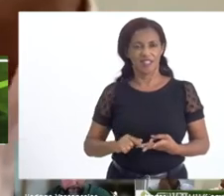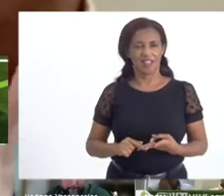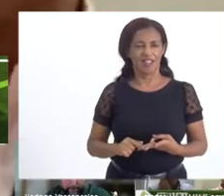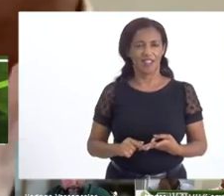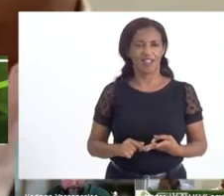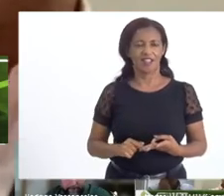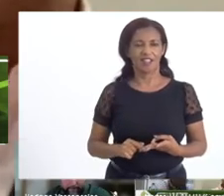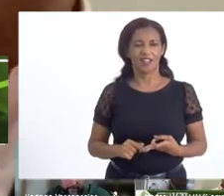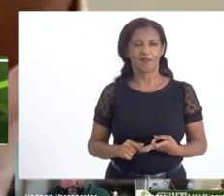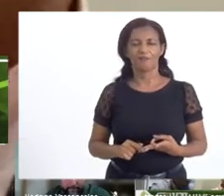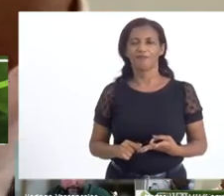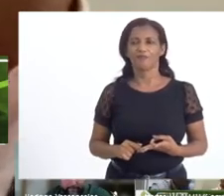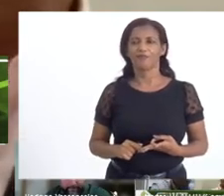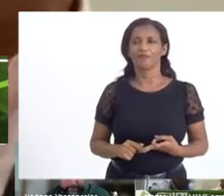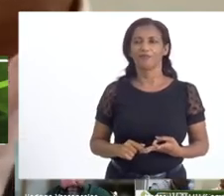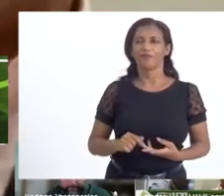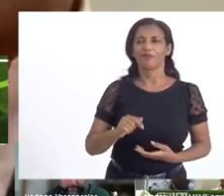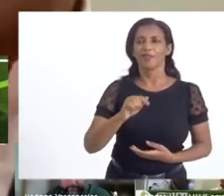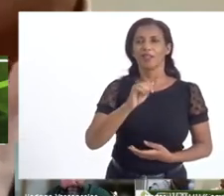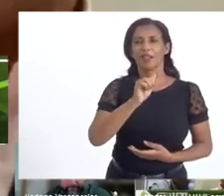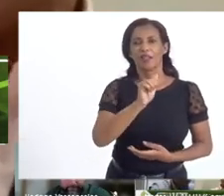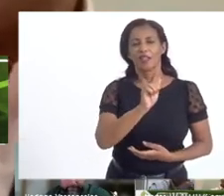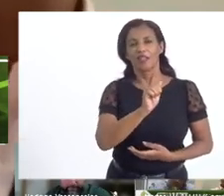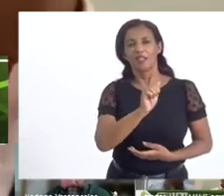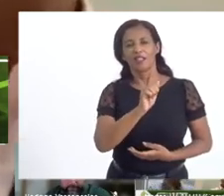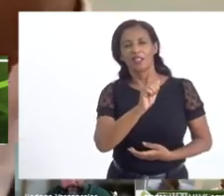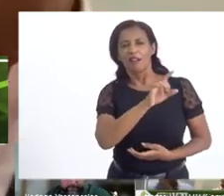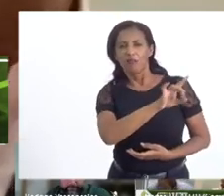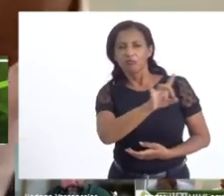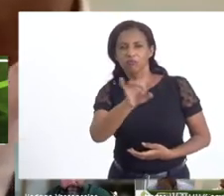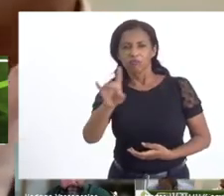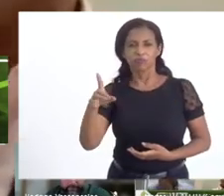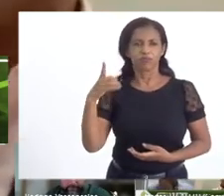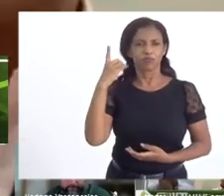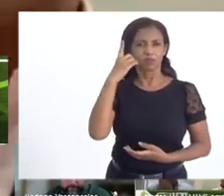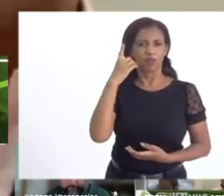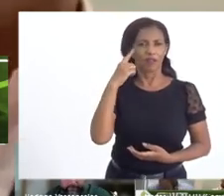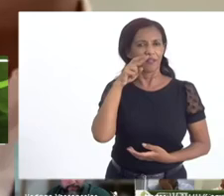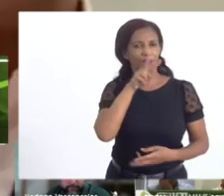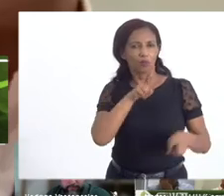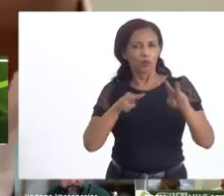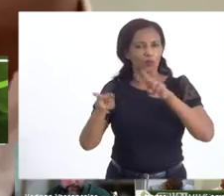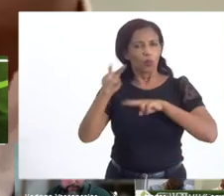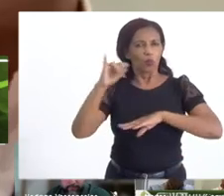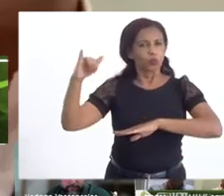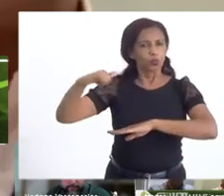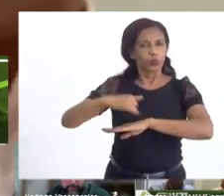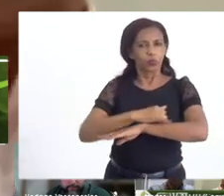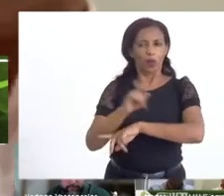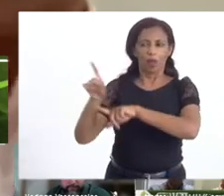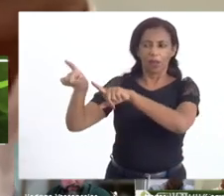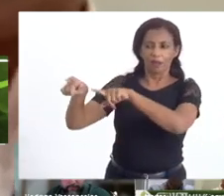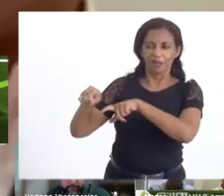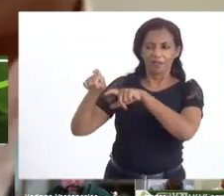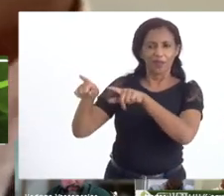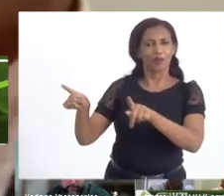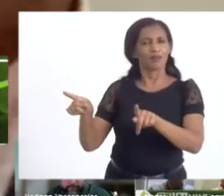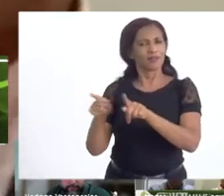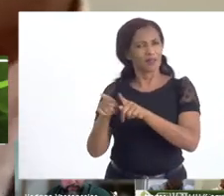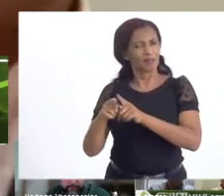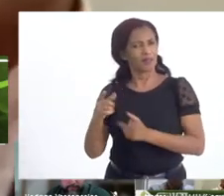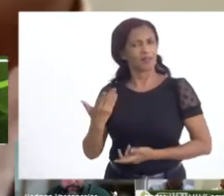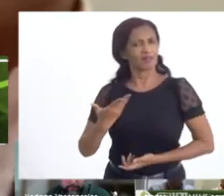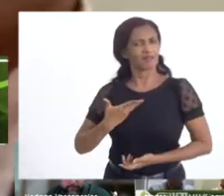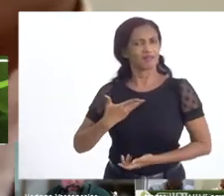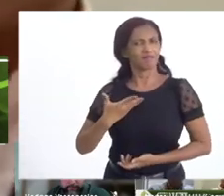essa sessão que a gente está tendo. Acho importante, fico feliz de ver aqui todos os nossos aeroportos do interior também, nossos companheiros